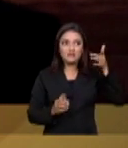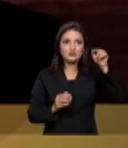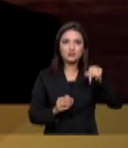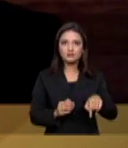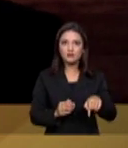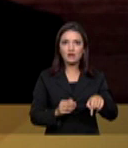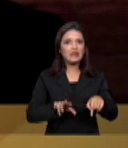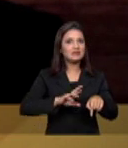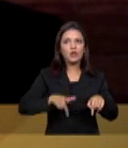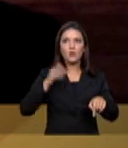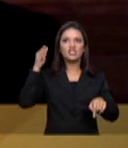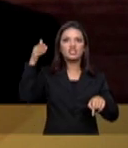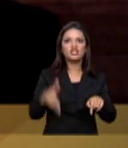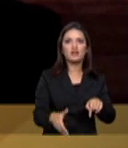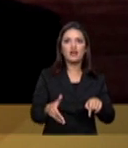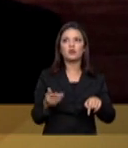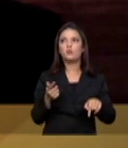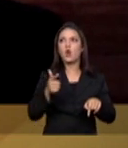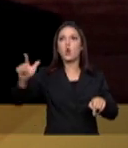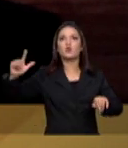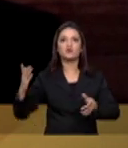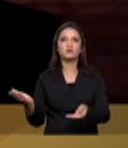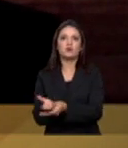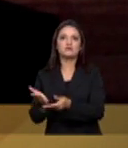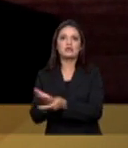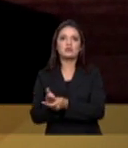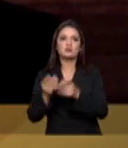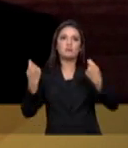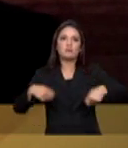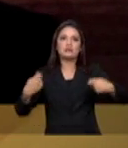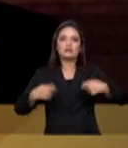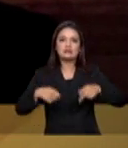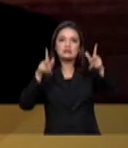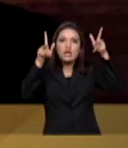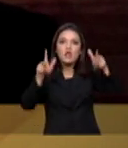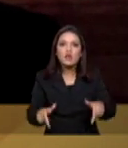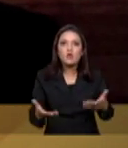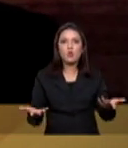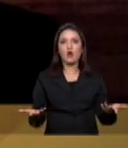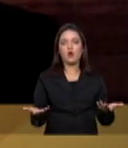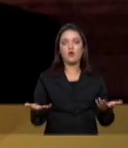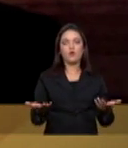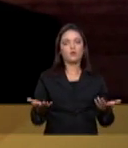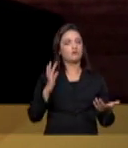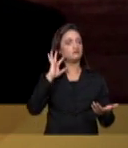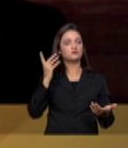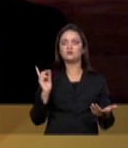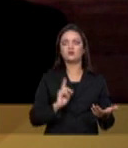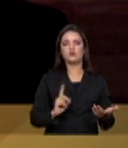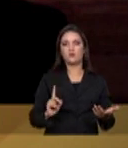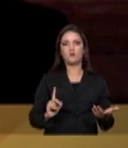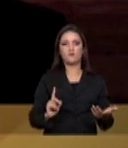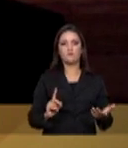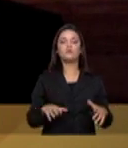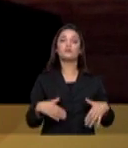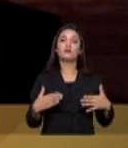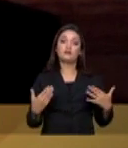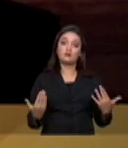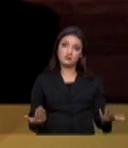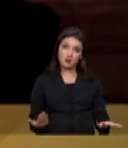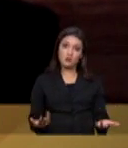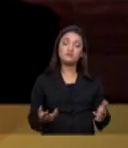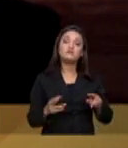estendem de forma automática a outros processos em que se discuta matéria similar sem